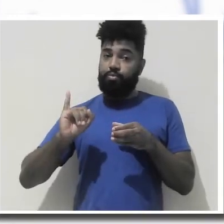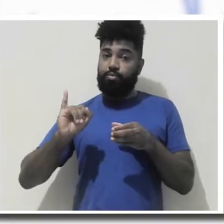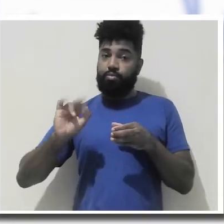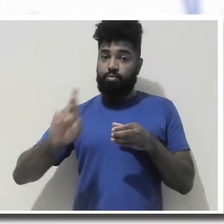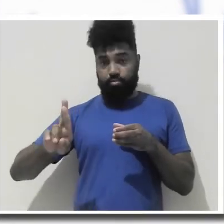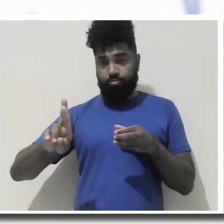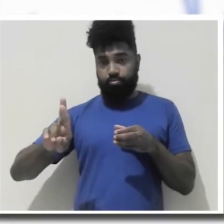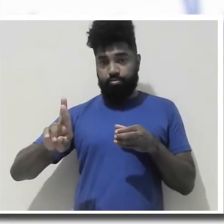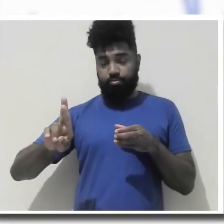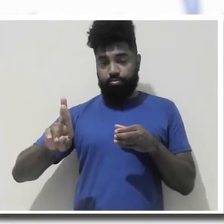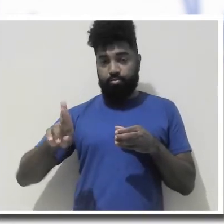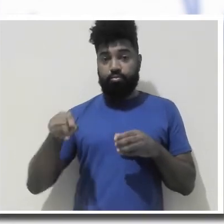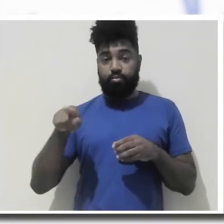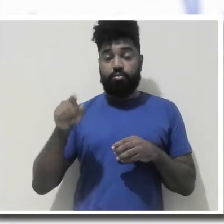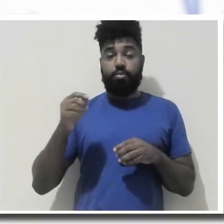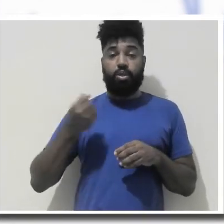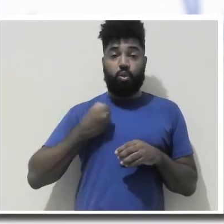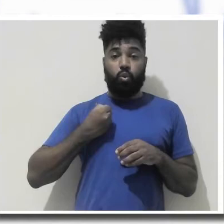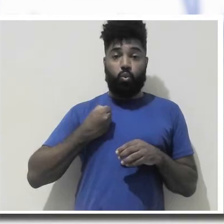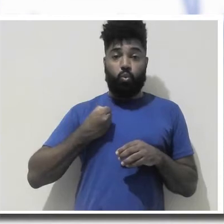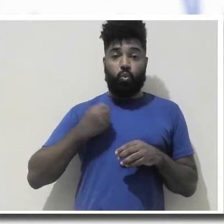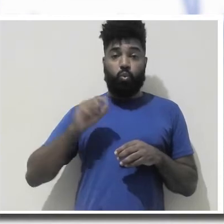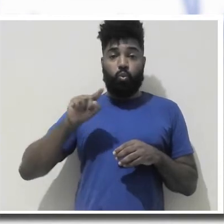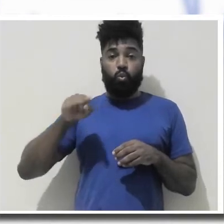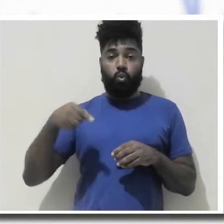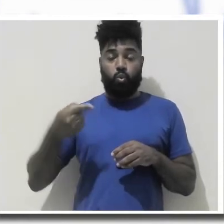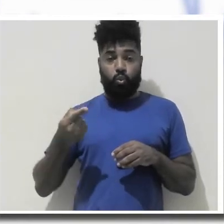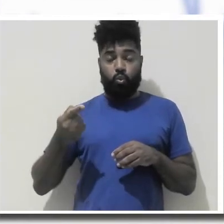todas as dízimas não periódicas.